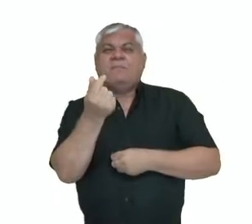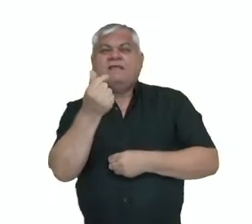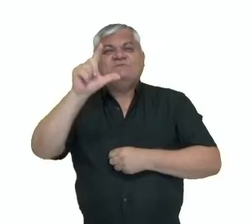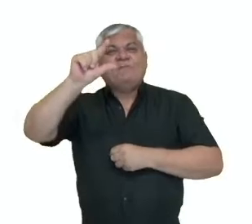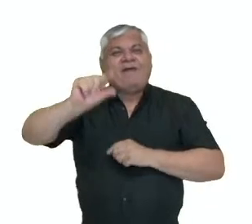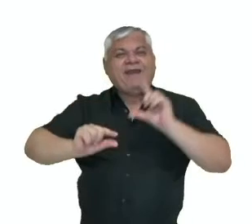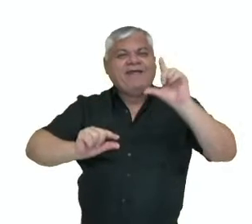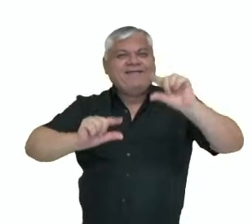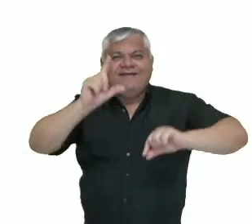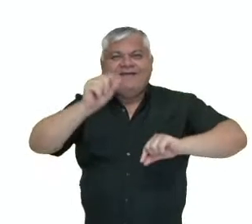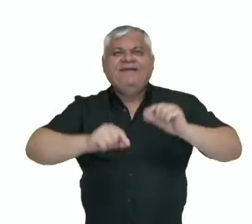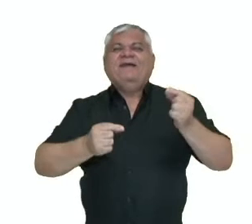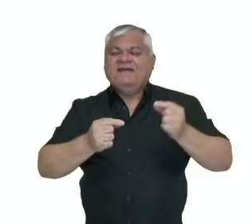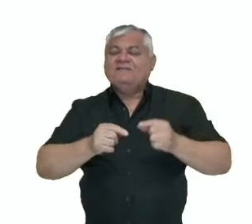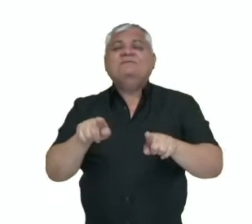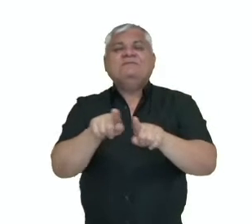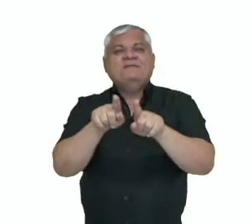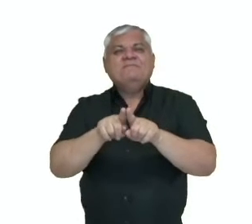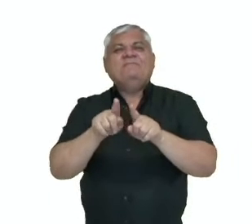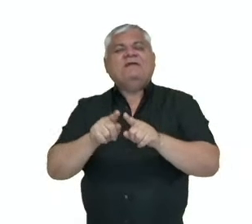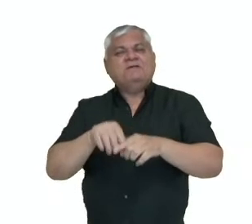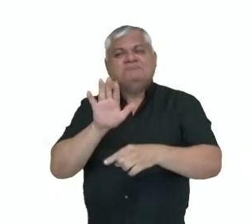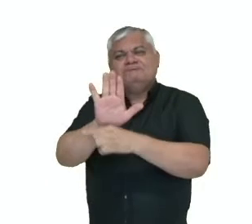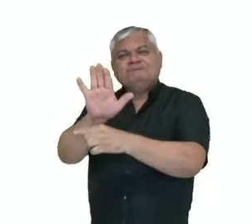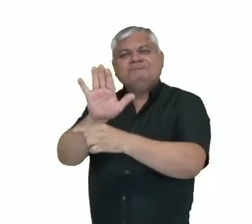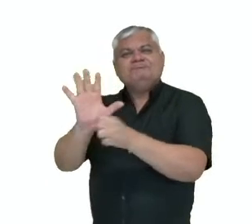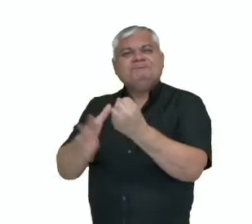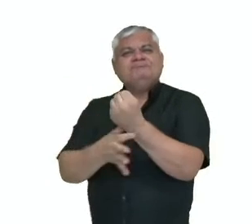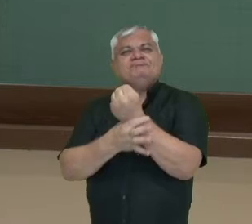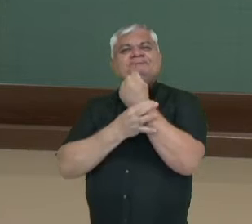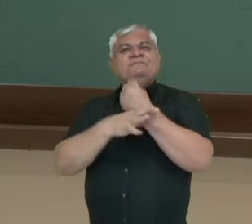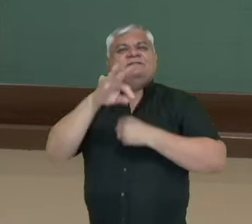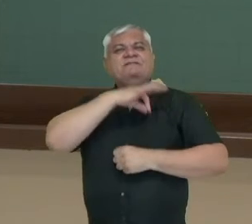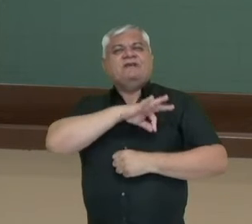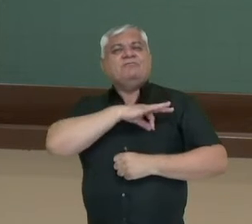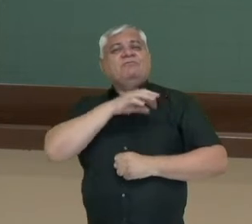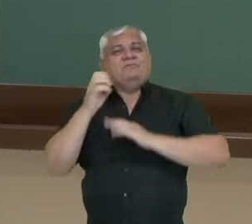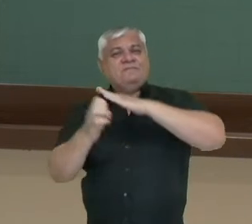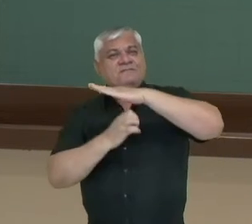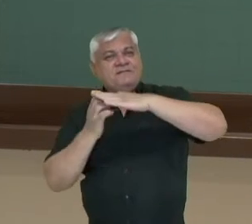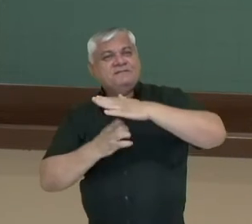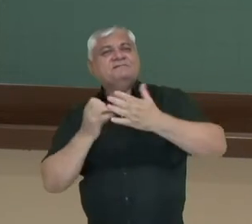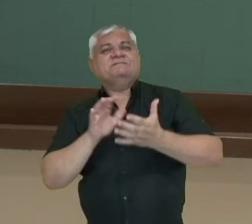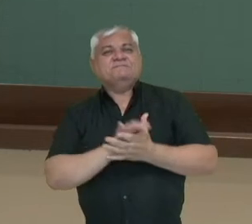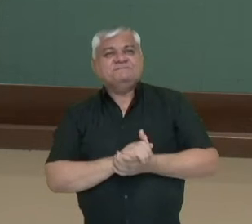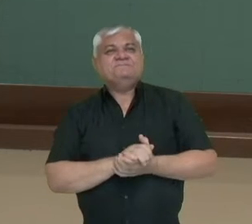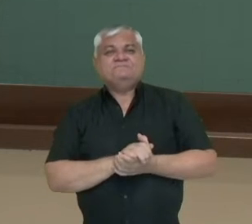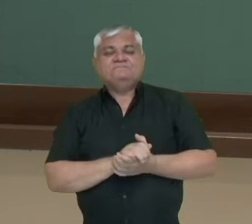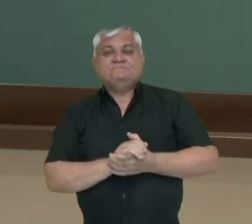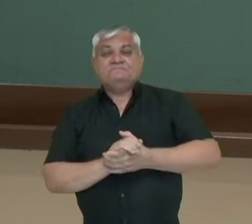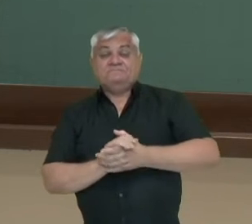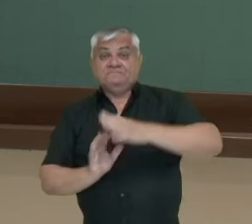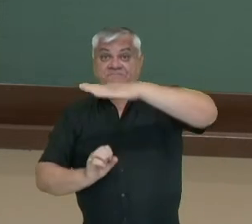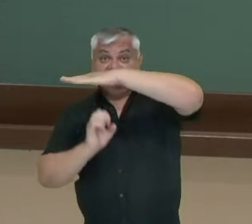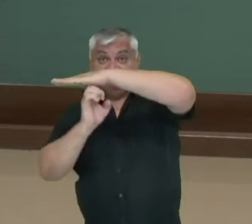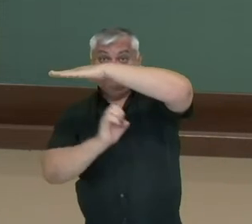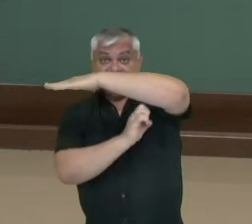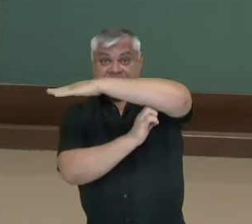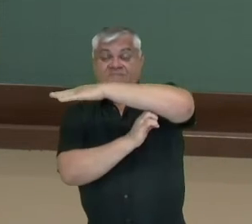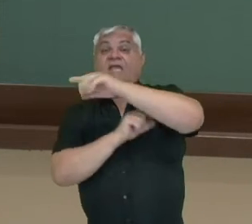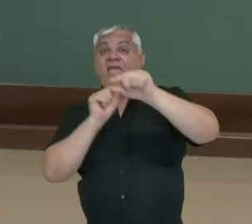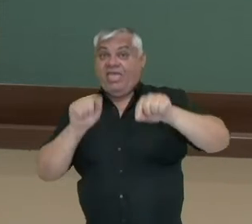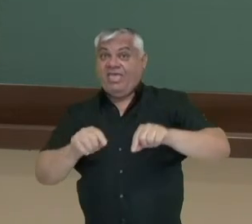competitivos, poupam recursos e garantem sustentabilidade financeira dos seus negócios. Infraestrutura. É o ramo